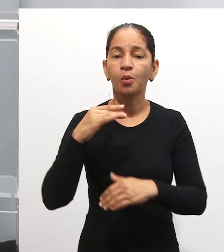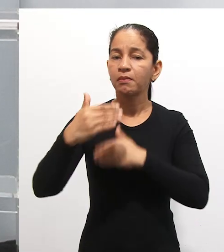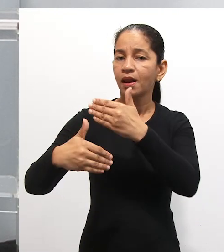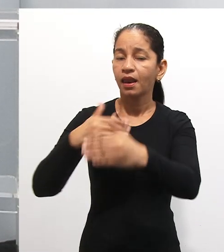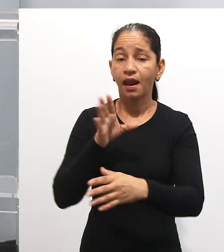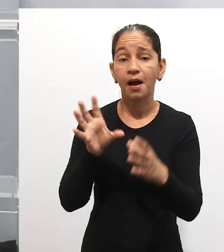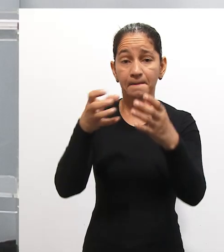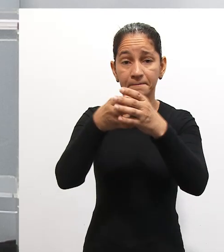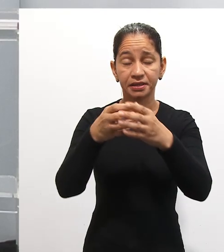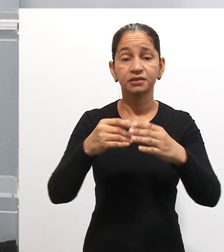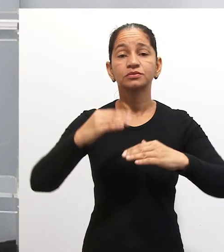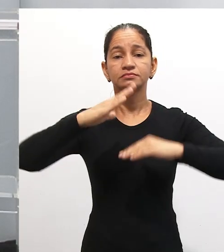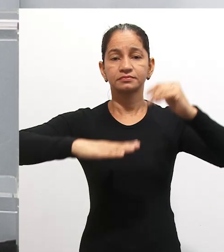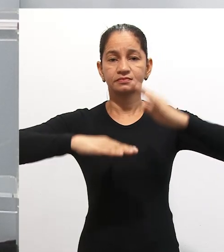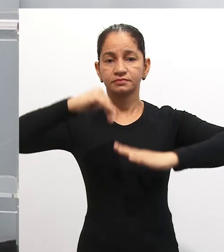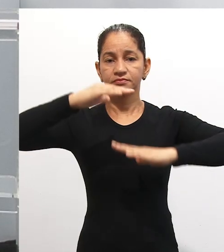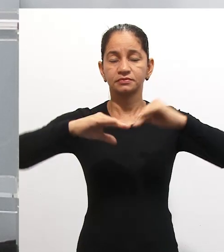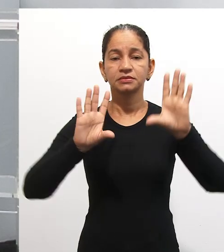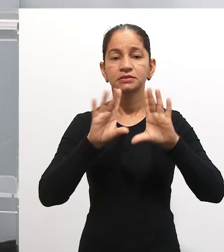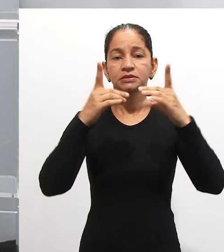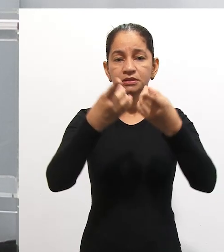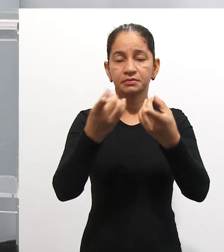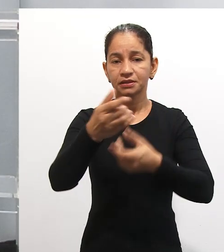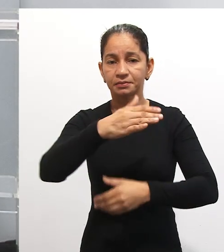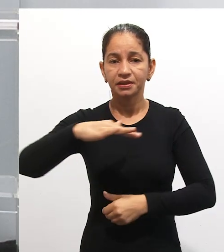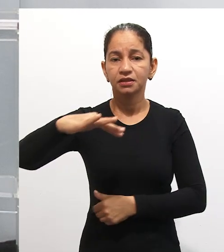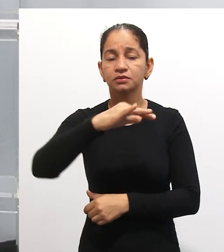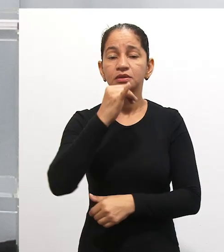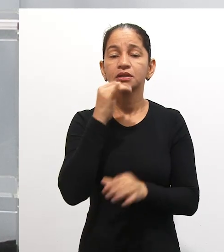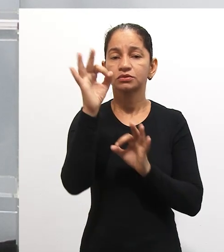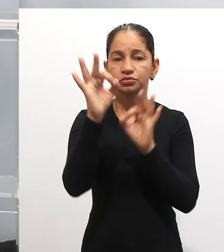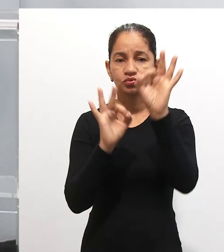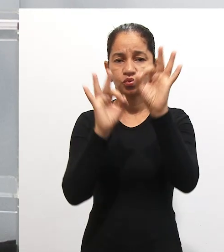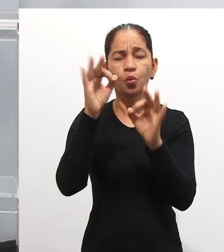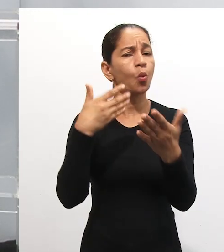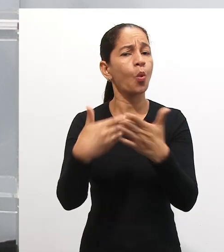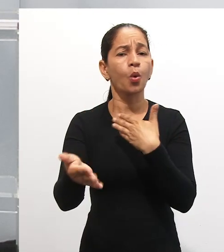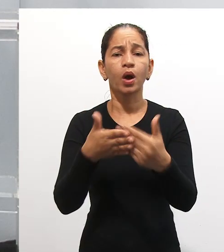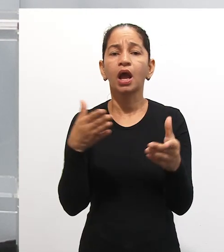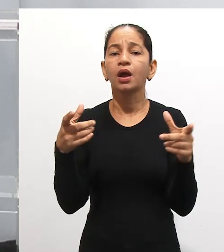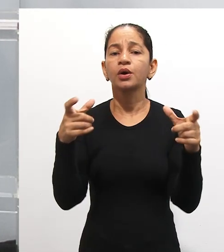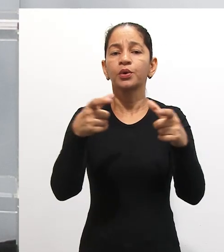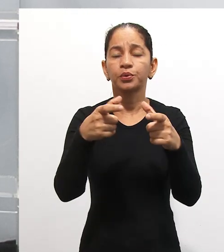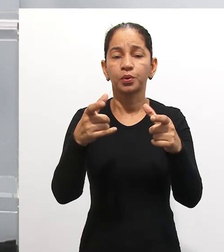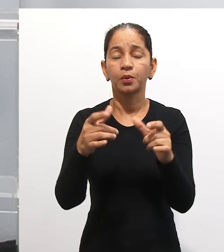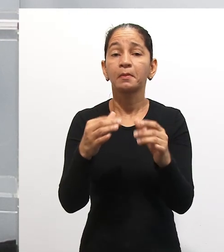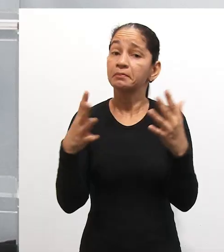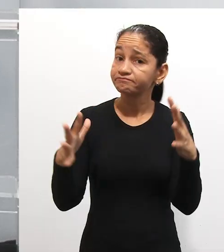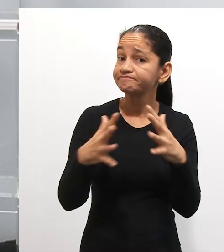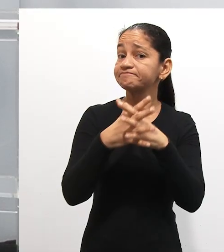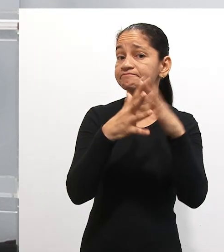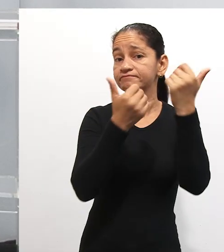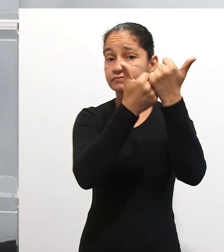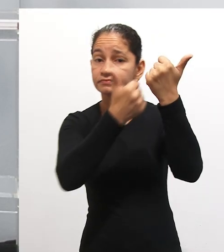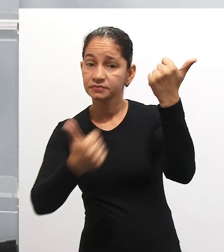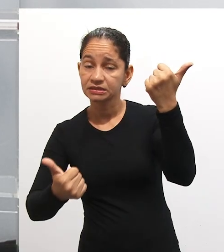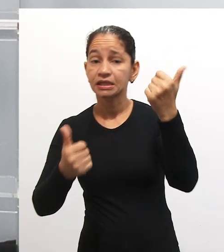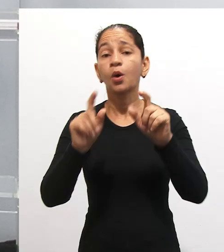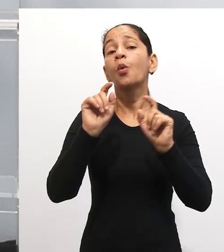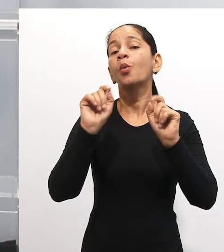cargos e departamentos dentro de uma organização mais complexa, dá o nome de